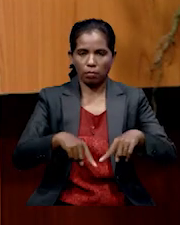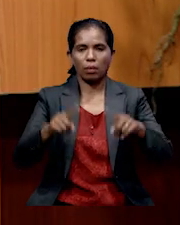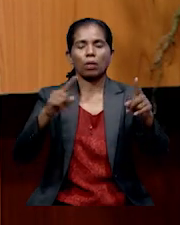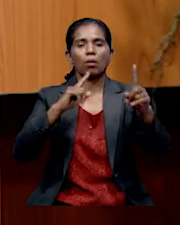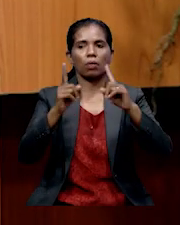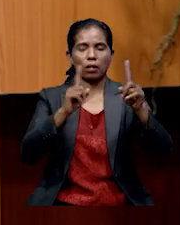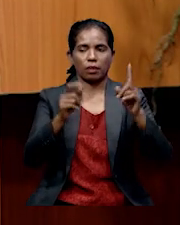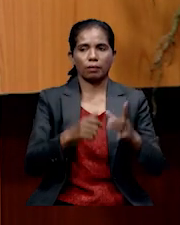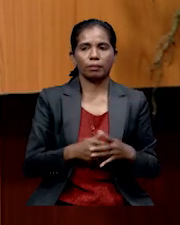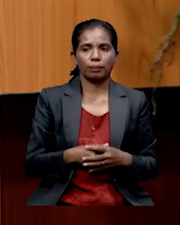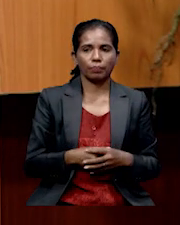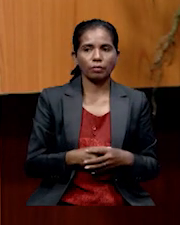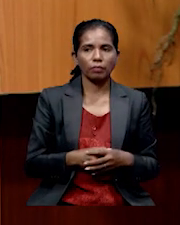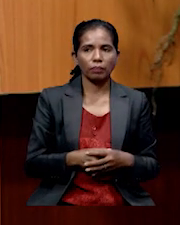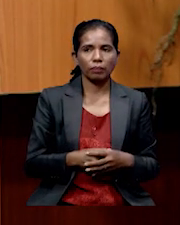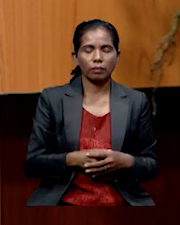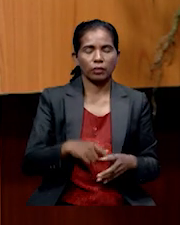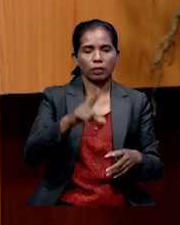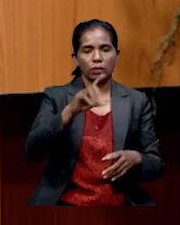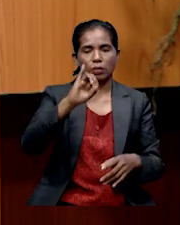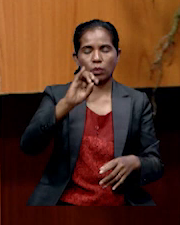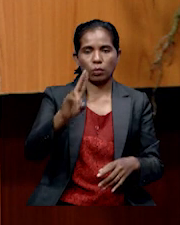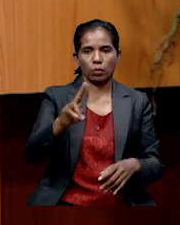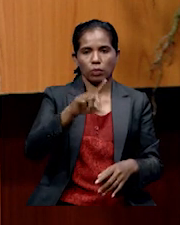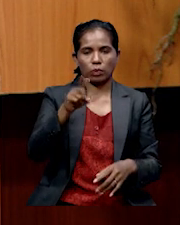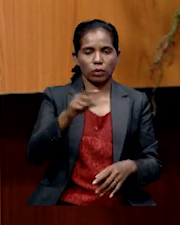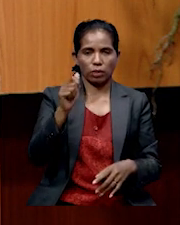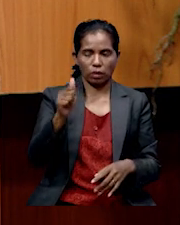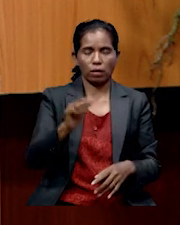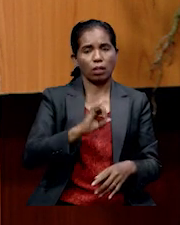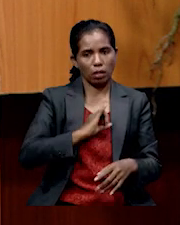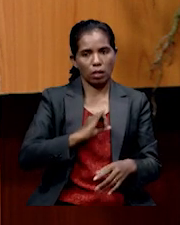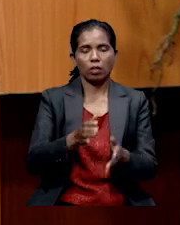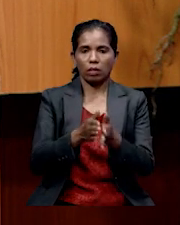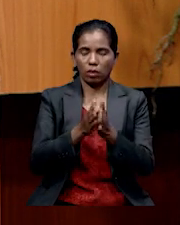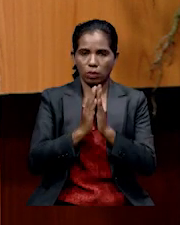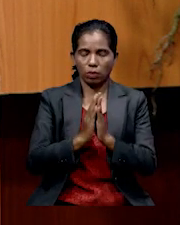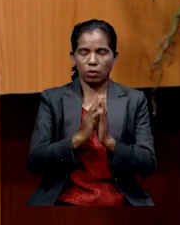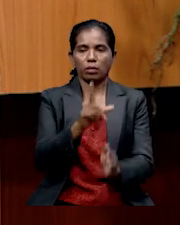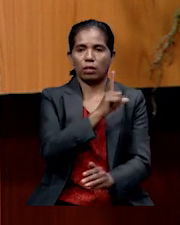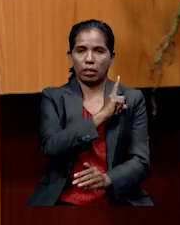a lusa ao Husu General Lere.